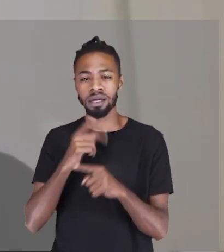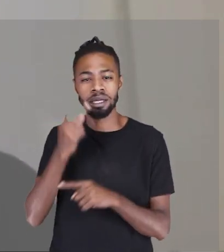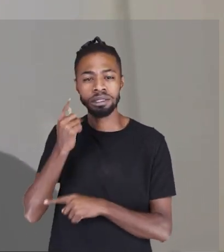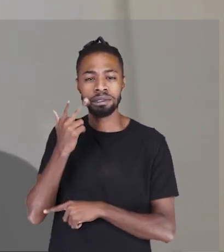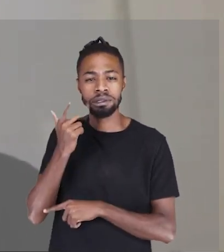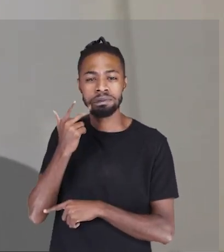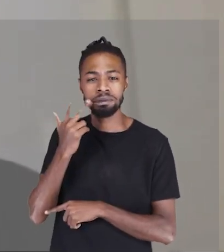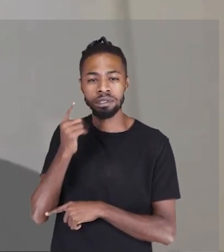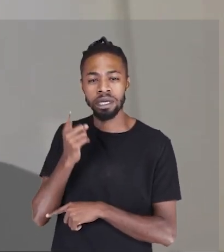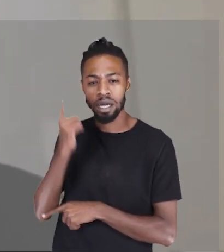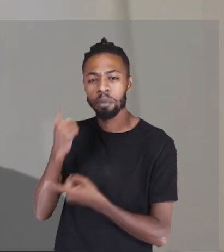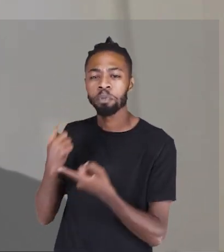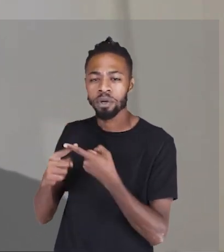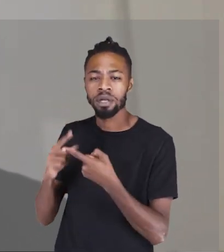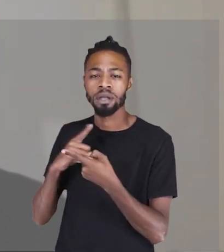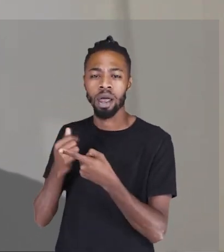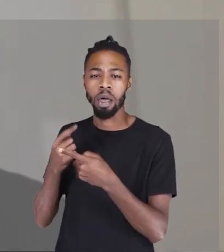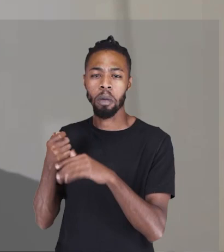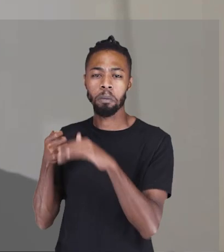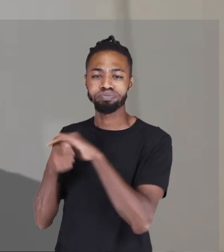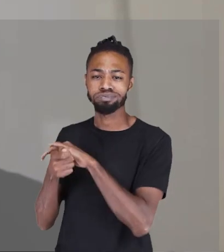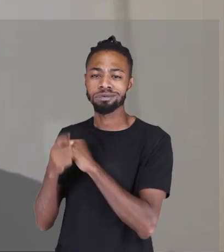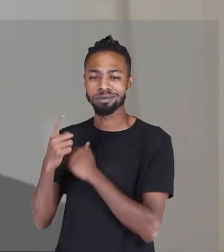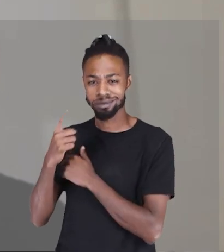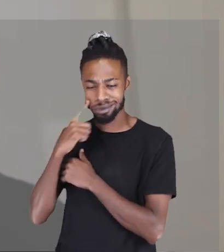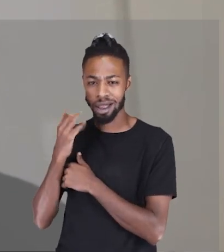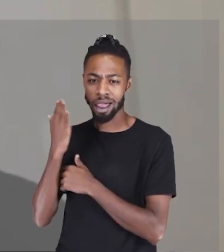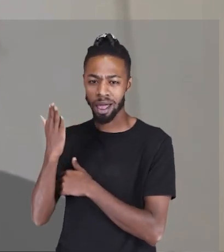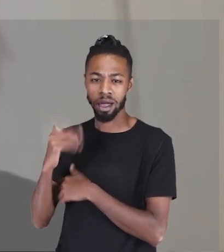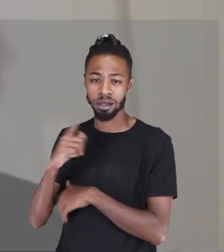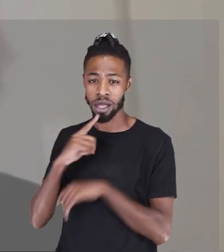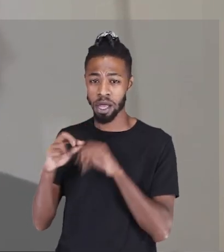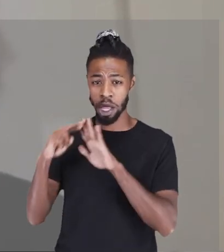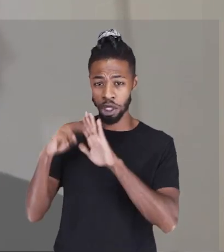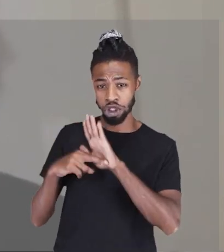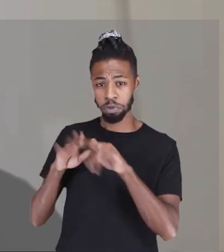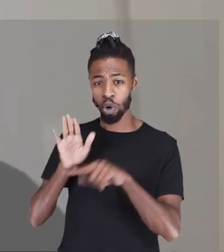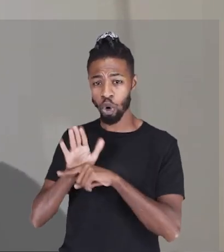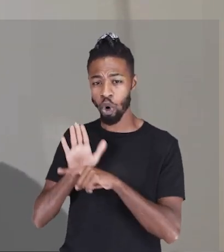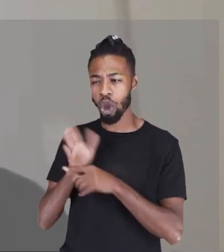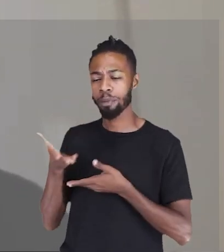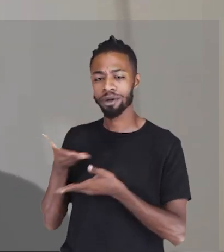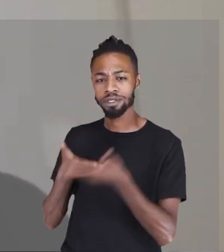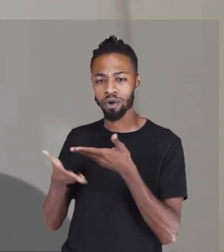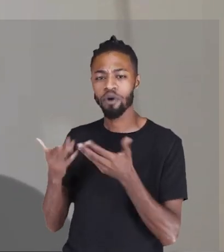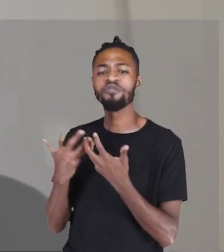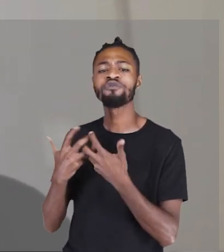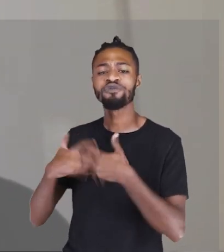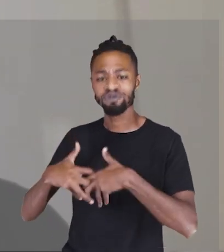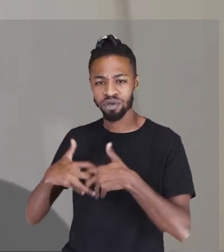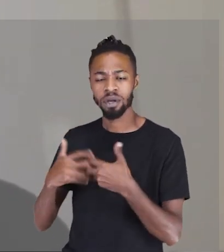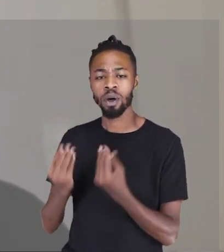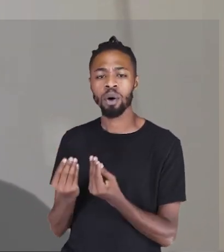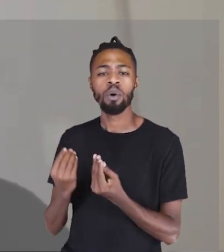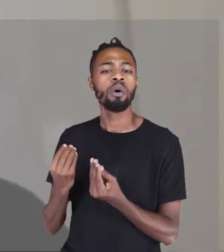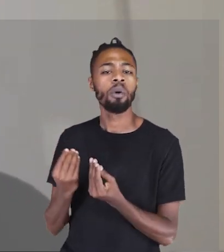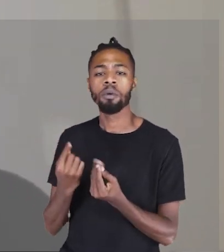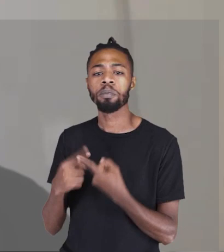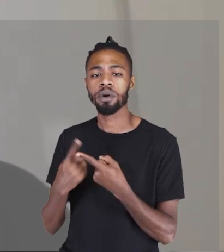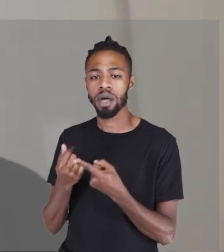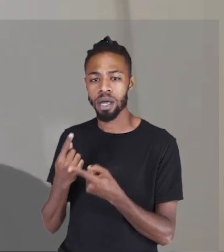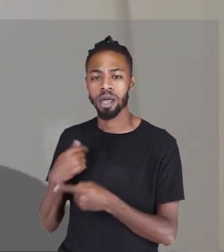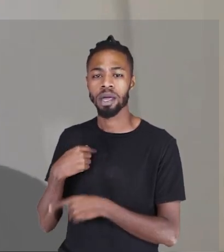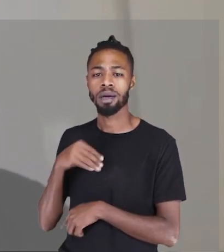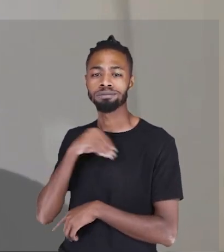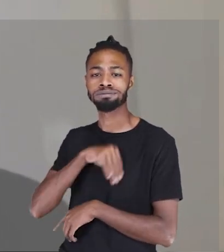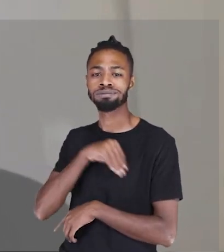Ceará, porque ele envolve repasse de recursos. Então, você tem um regime de colaboração que funciona